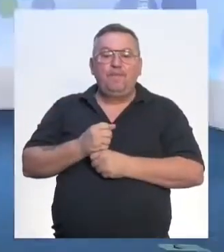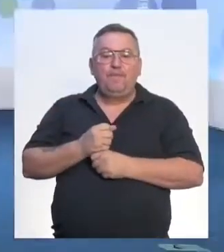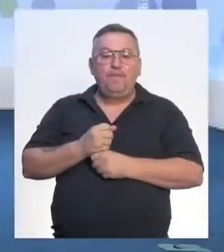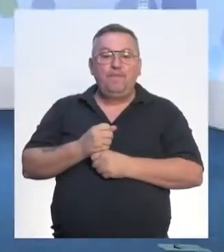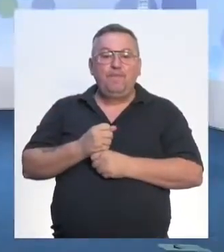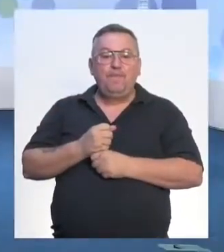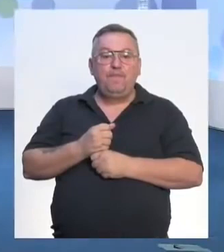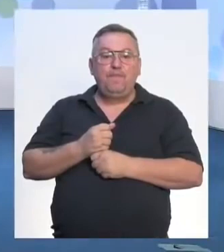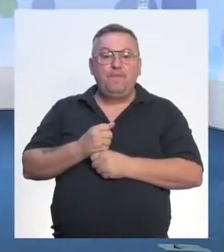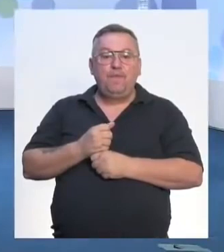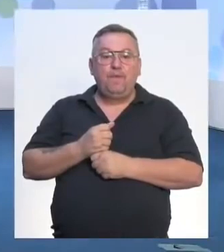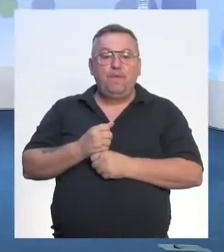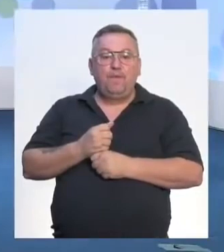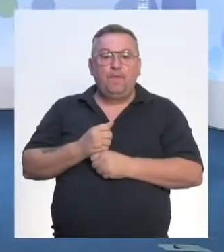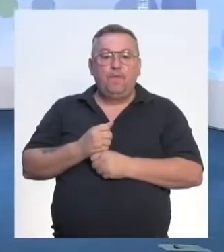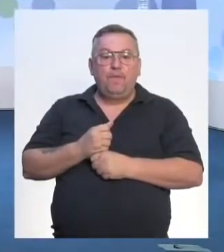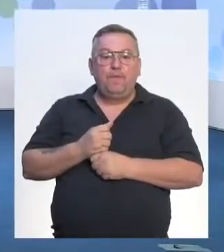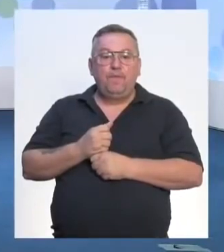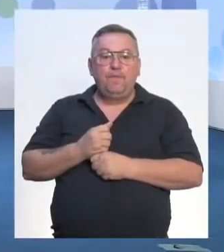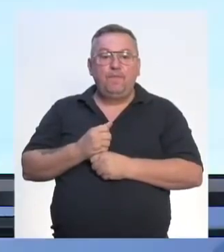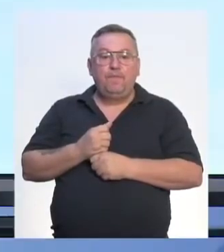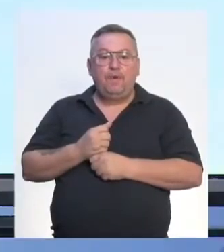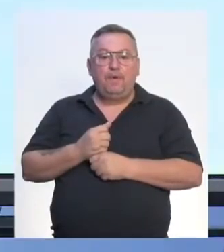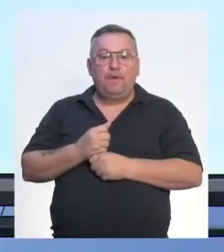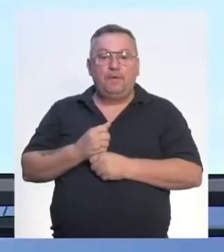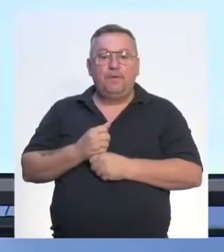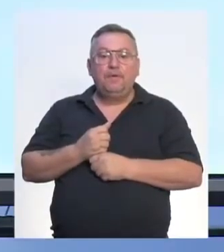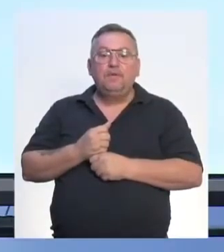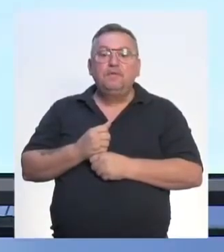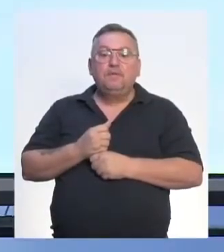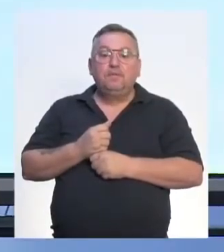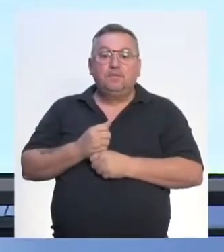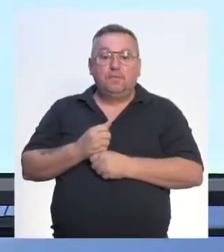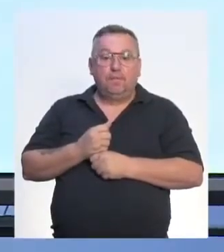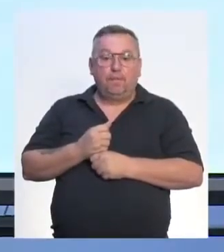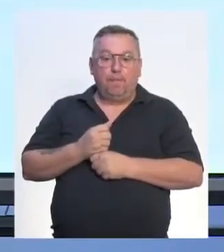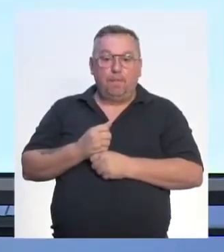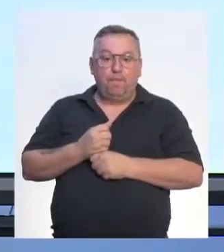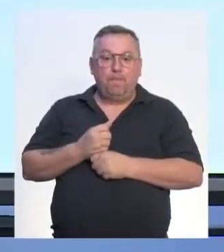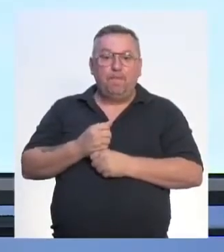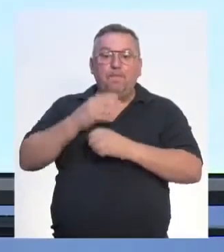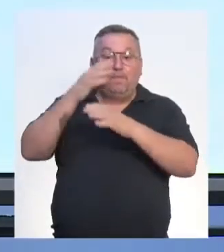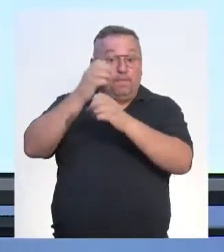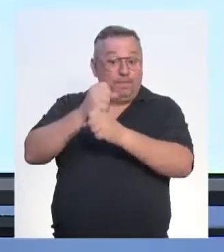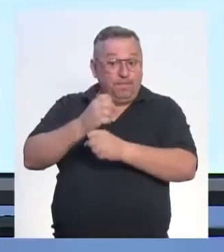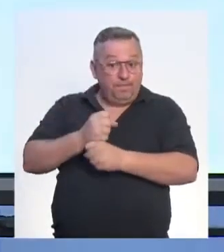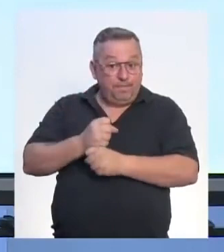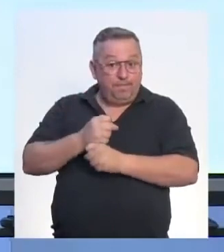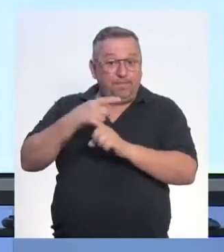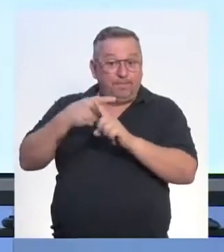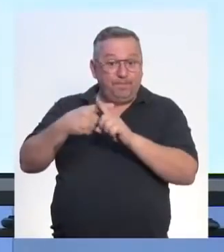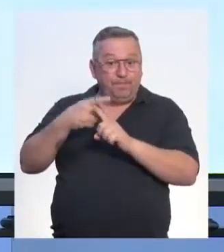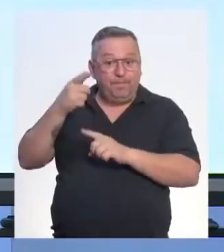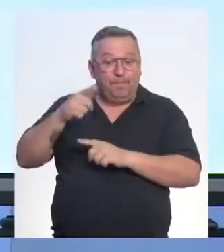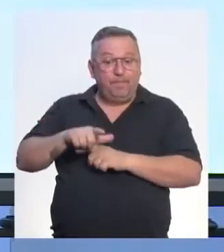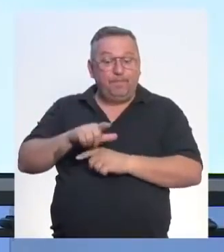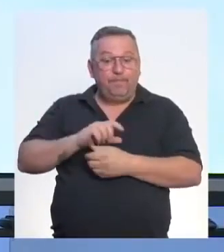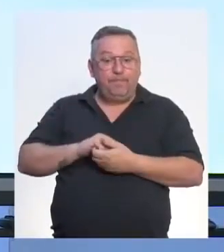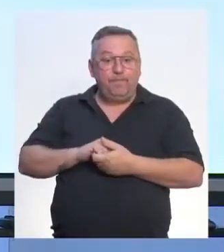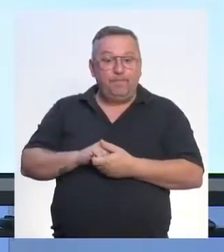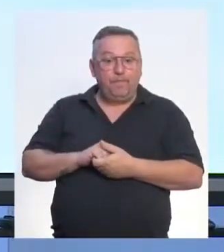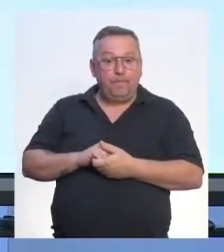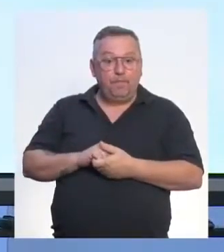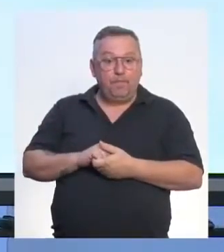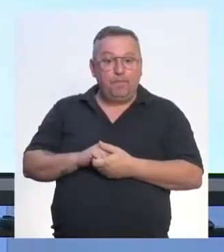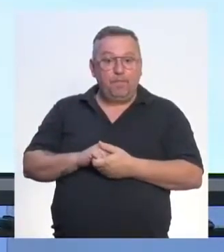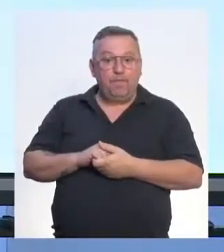Isso. Então eu multiplico aqui por 1 positivo. Beleza? Certo. Aí eu tenho que somar. Isso. O outro parou